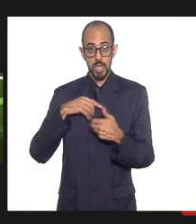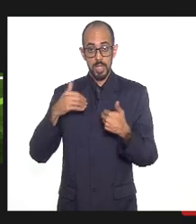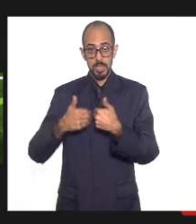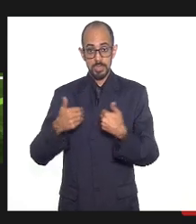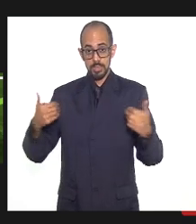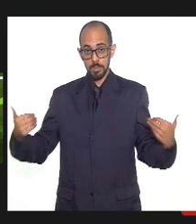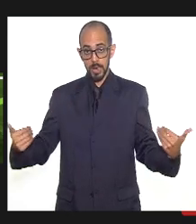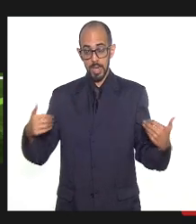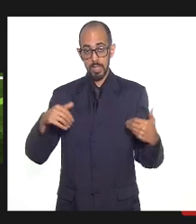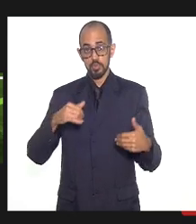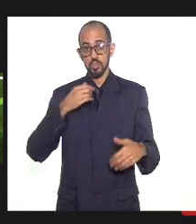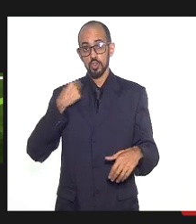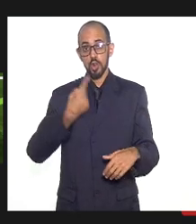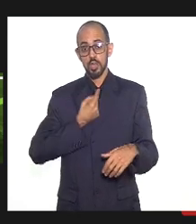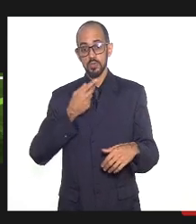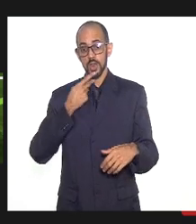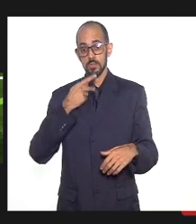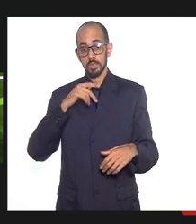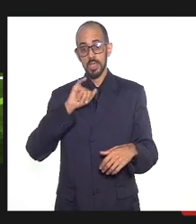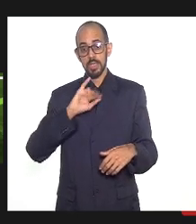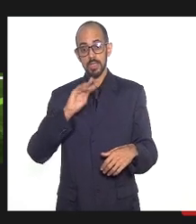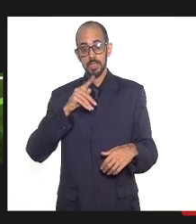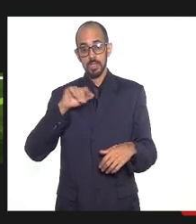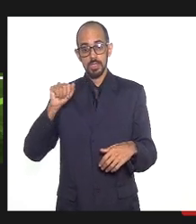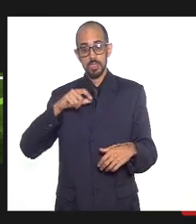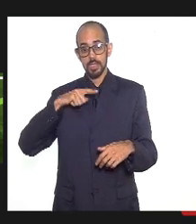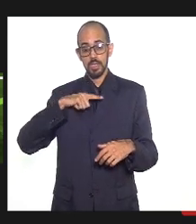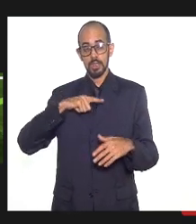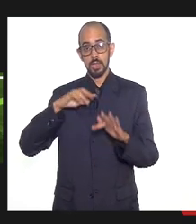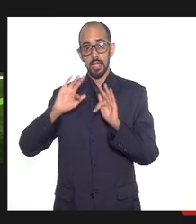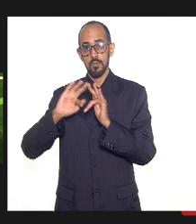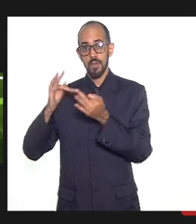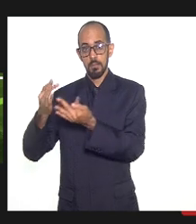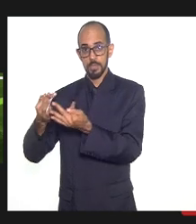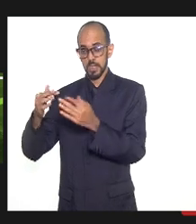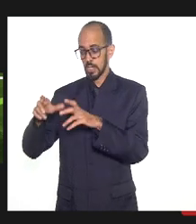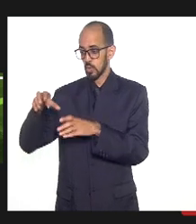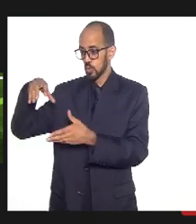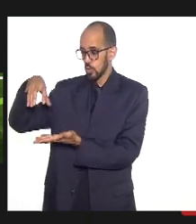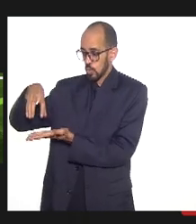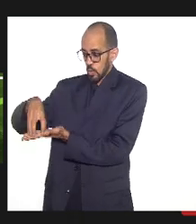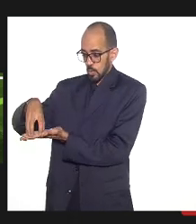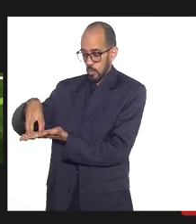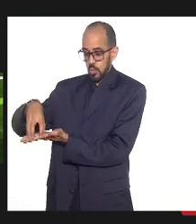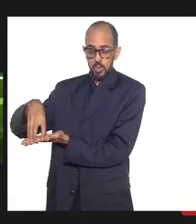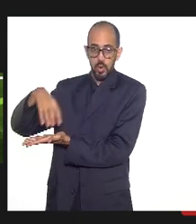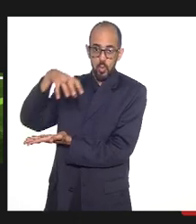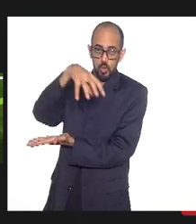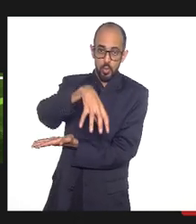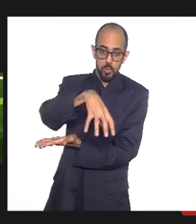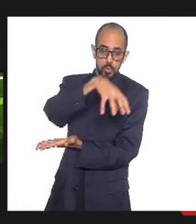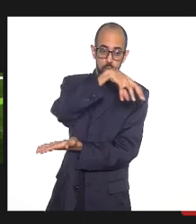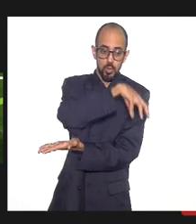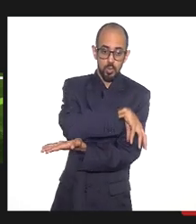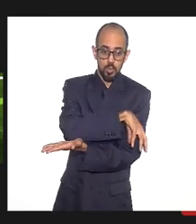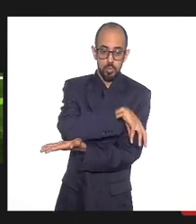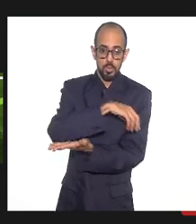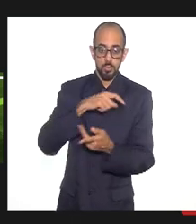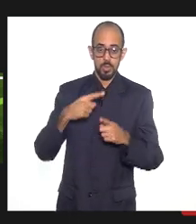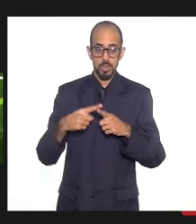de ilhas, onde mora uma certa família, porque quando foi feito